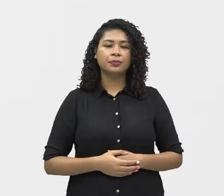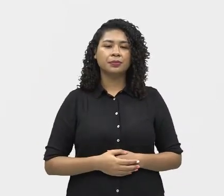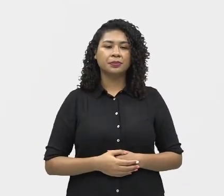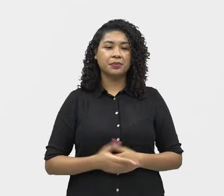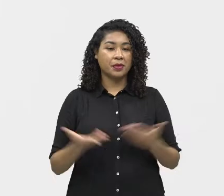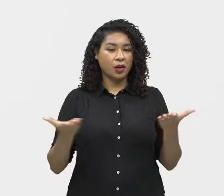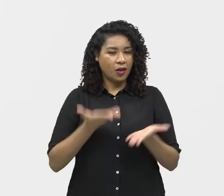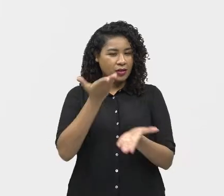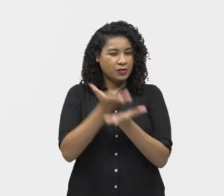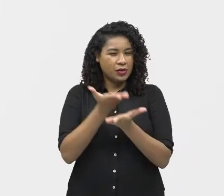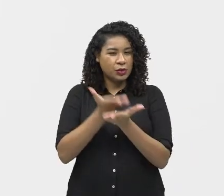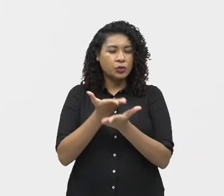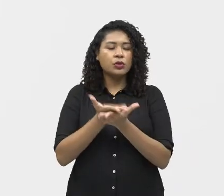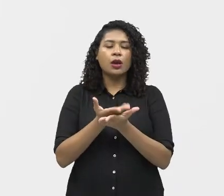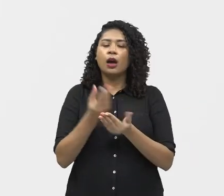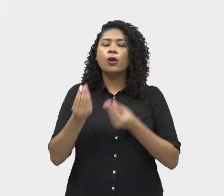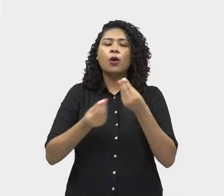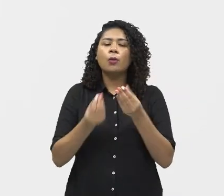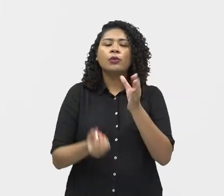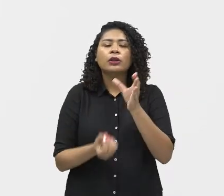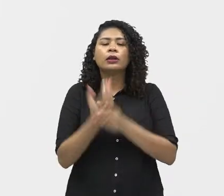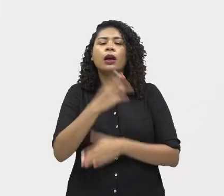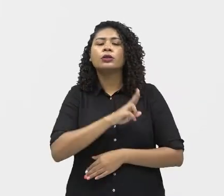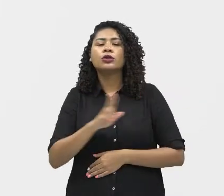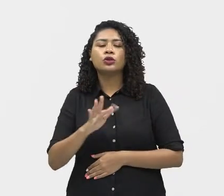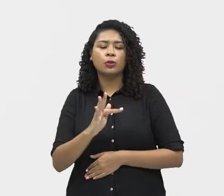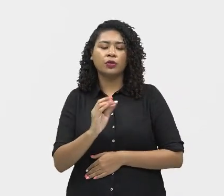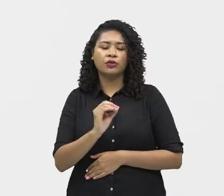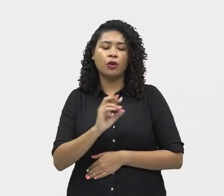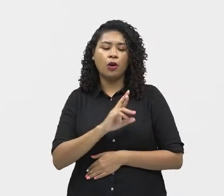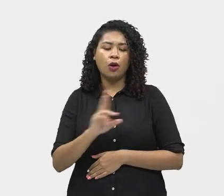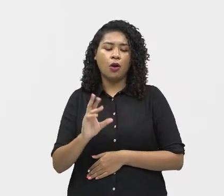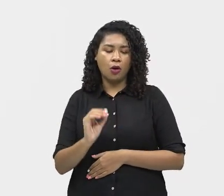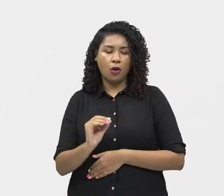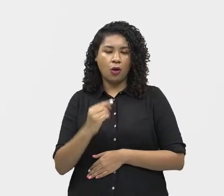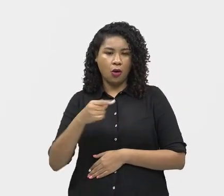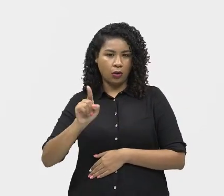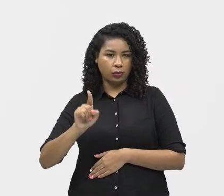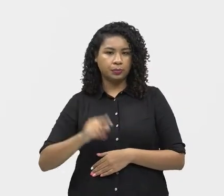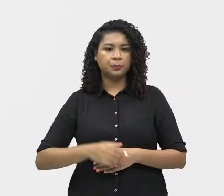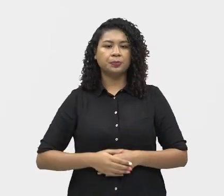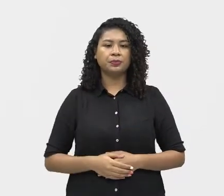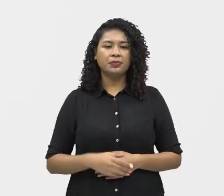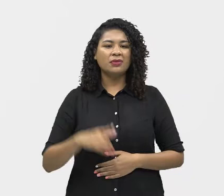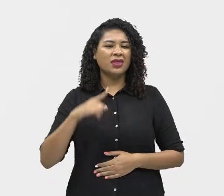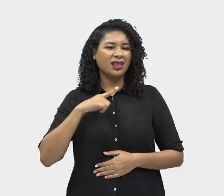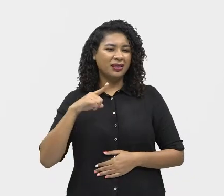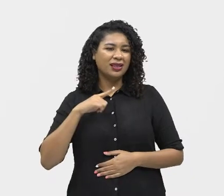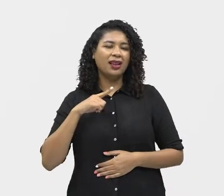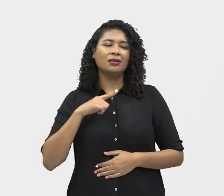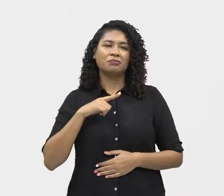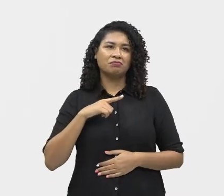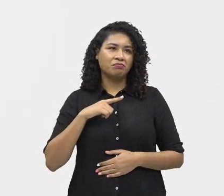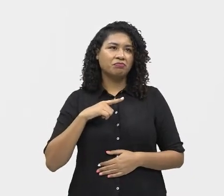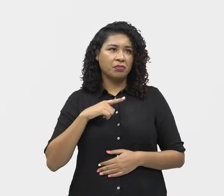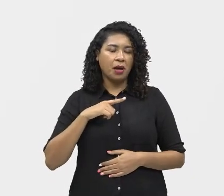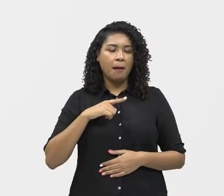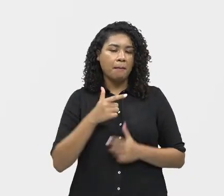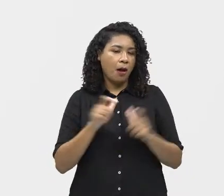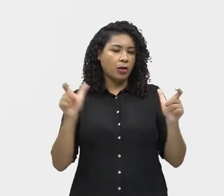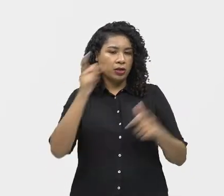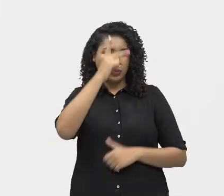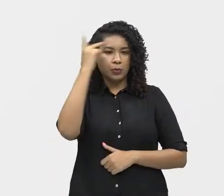conceituar para vocês a origem do nome do forró. Bem, a origem do nome forró tem várias versões, porém a mais